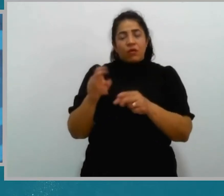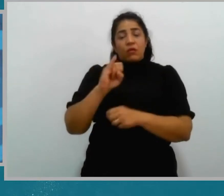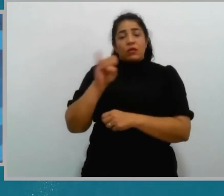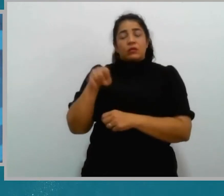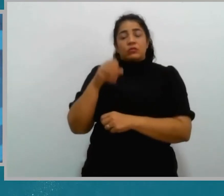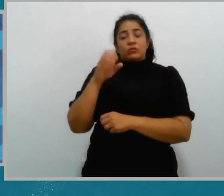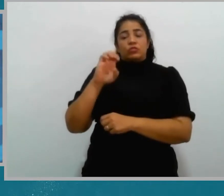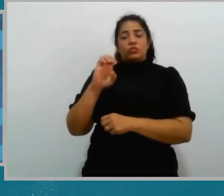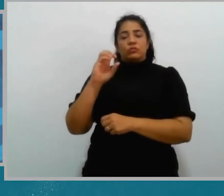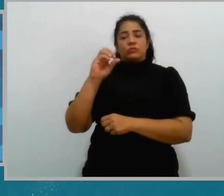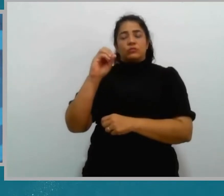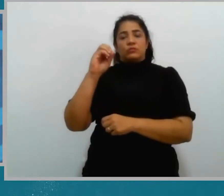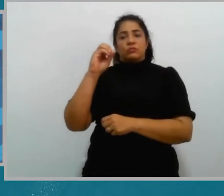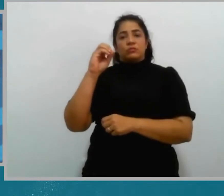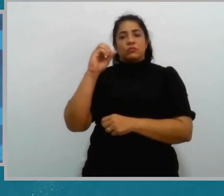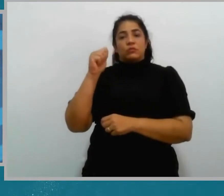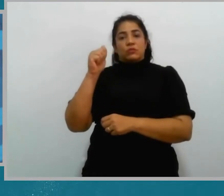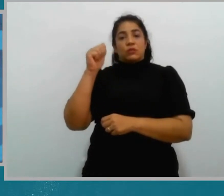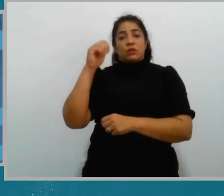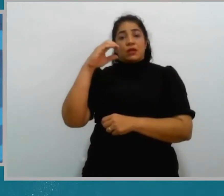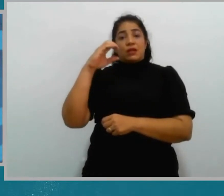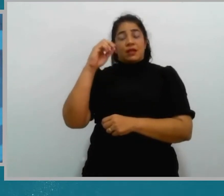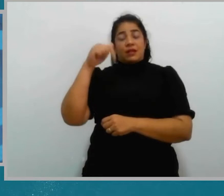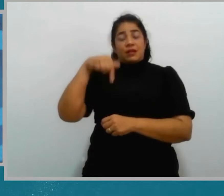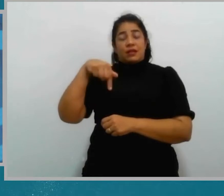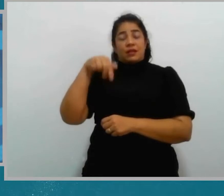1 Crônicas 3:16.